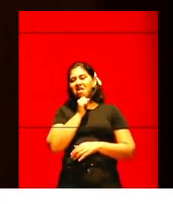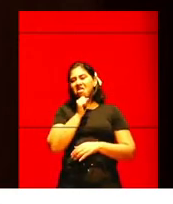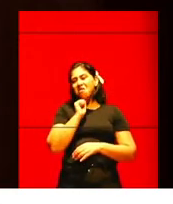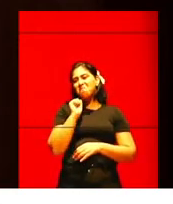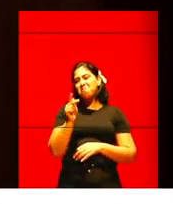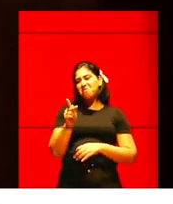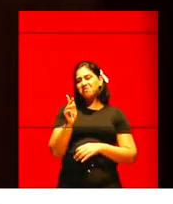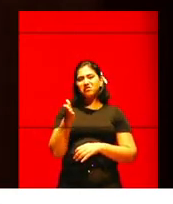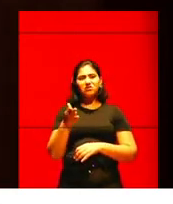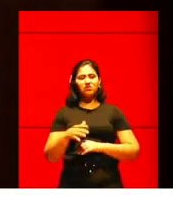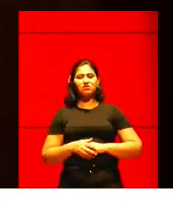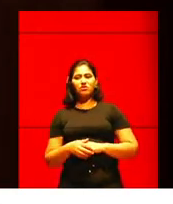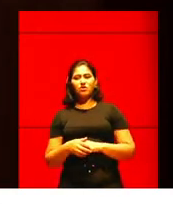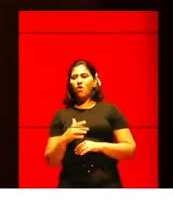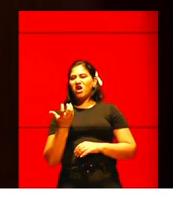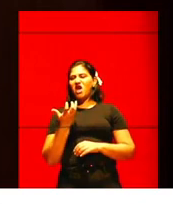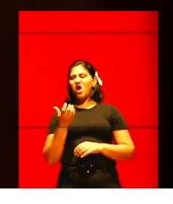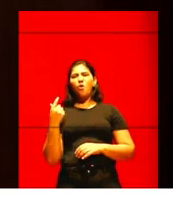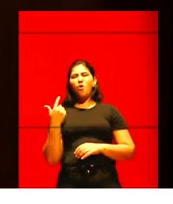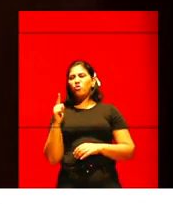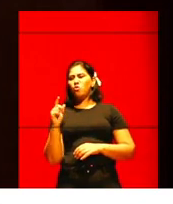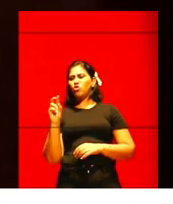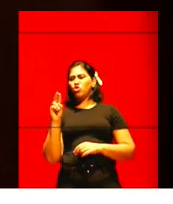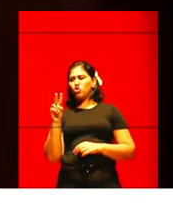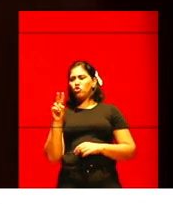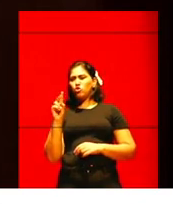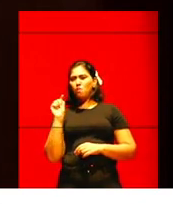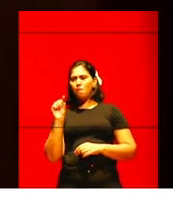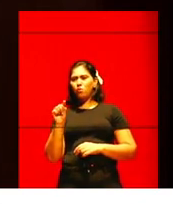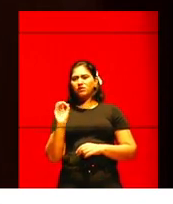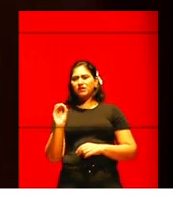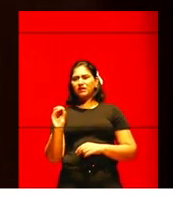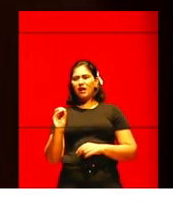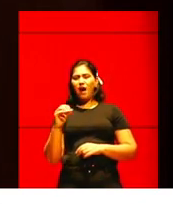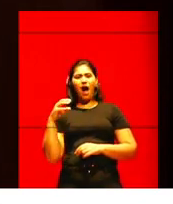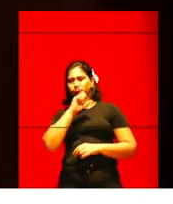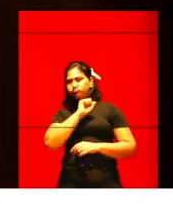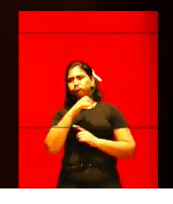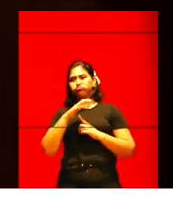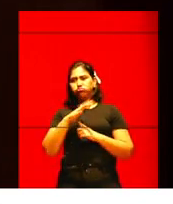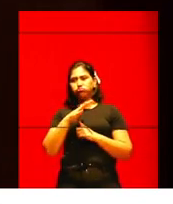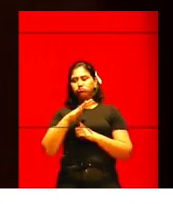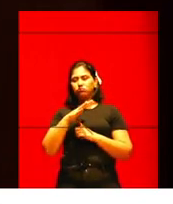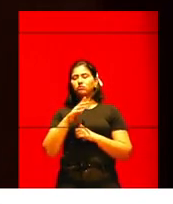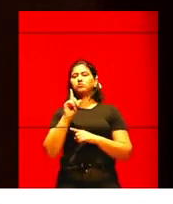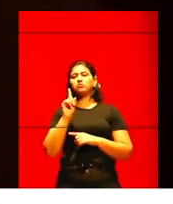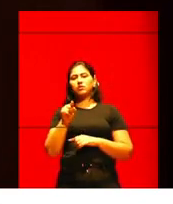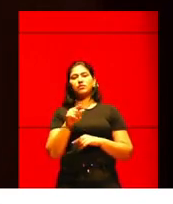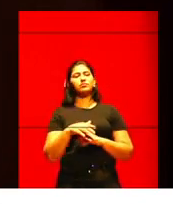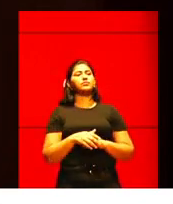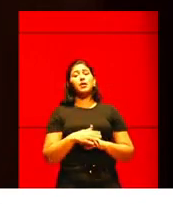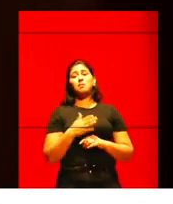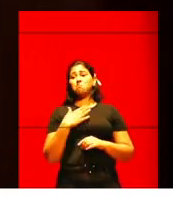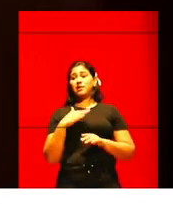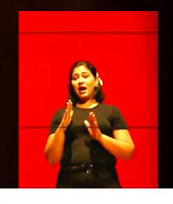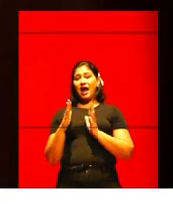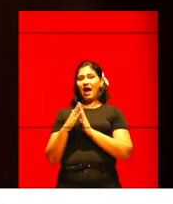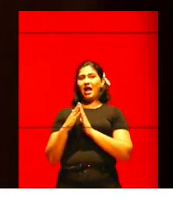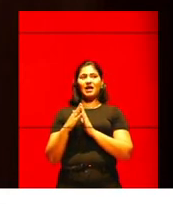segundos. É velocidade. Isso é exaltação das máquinas.